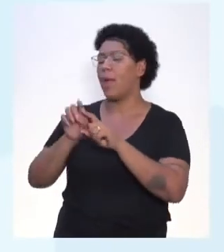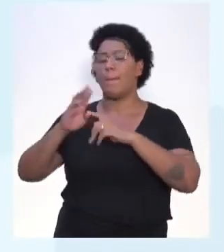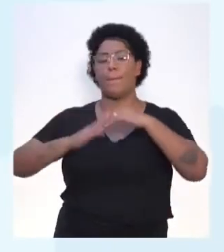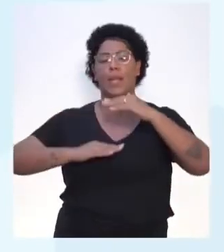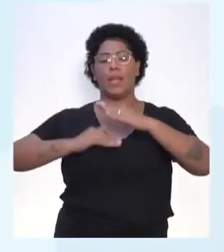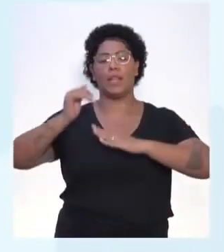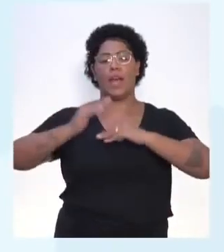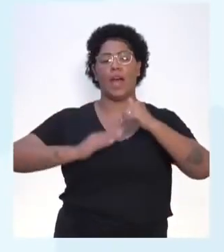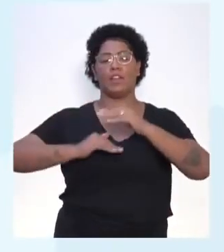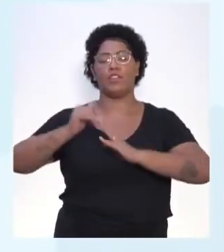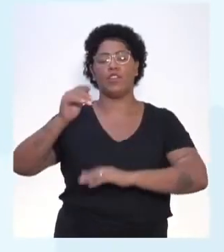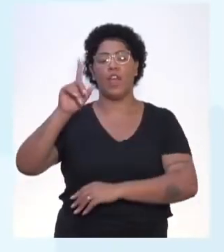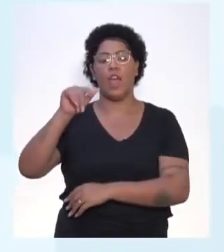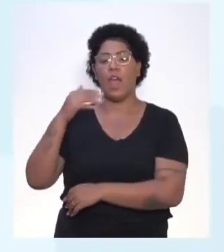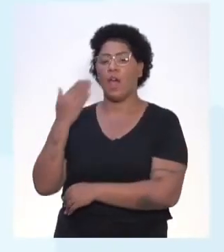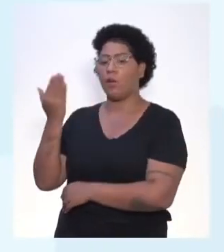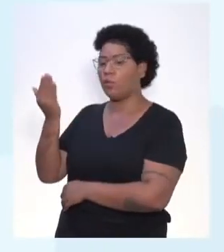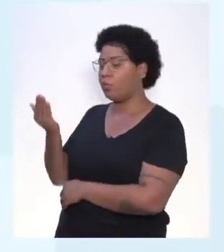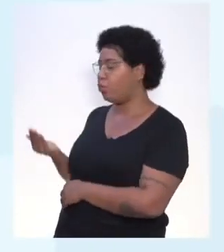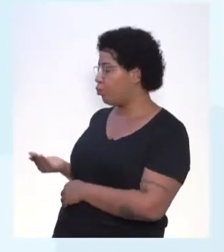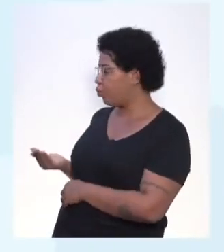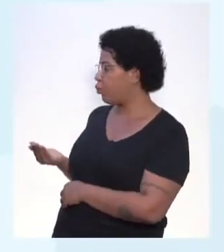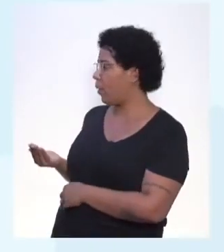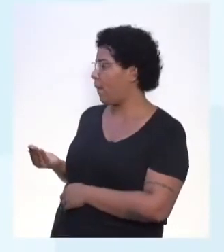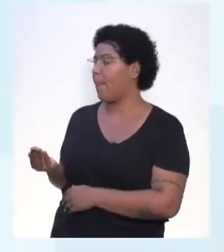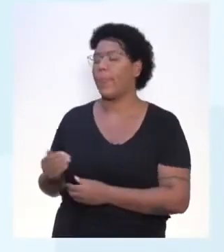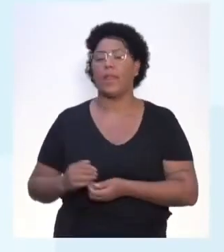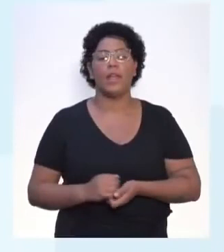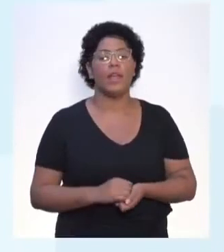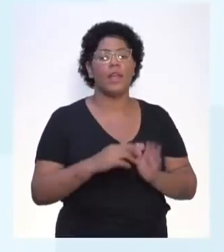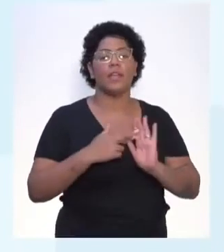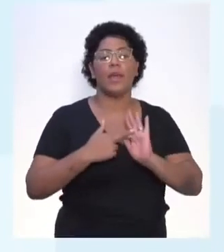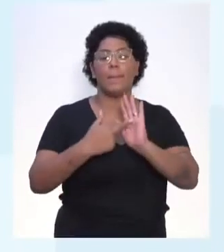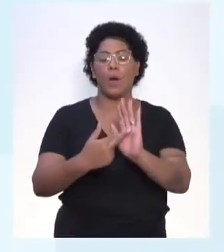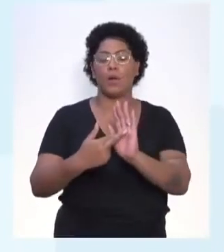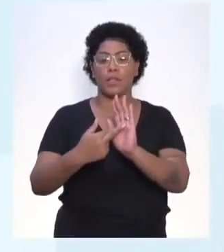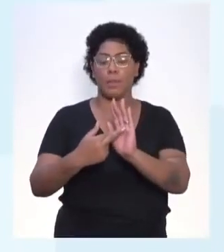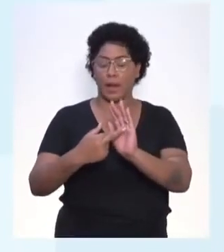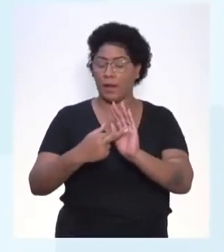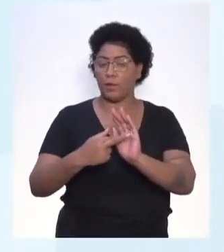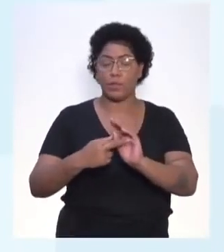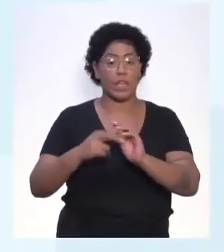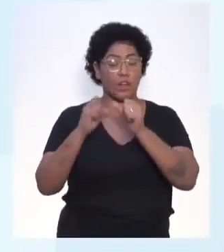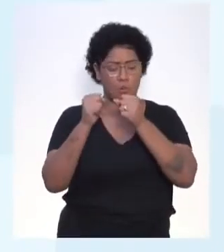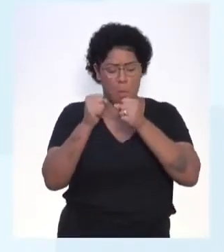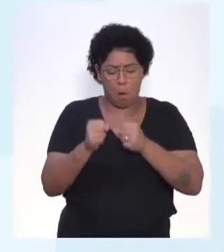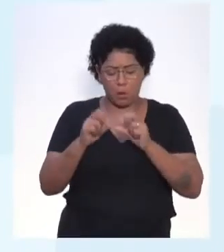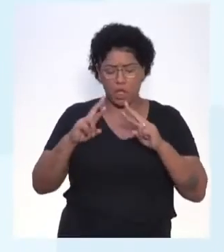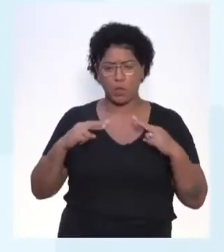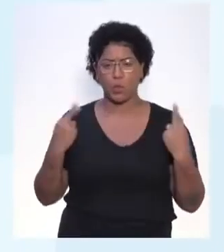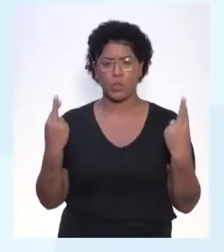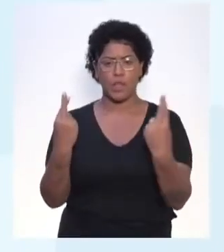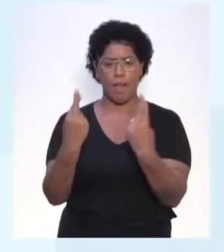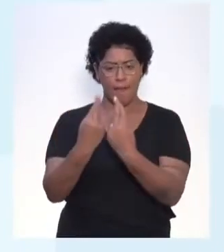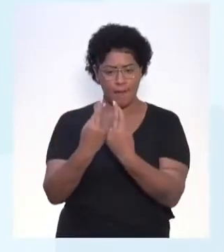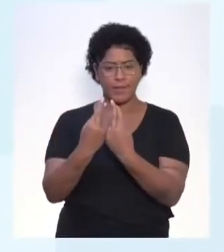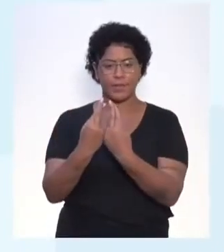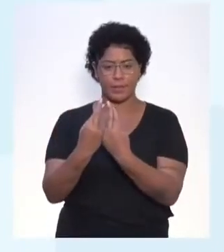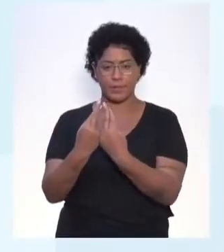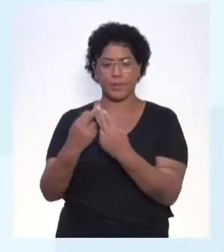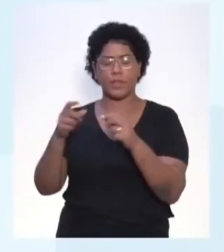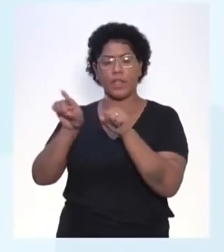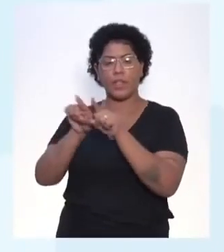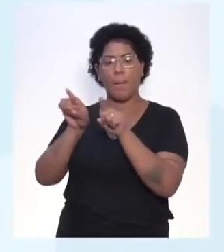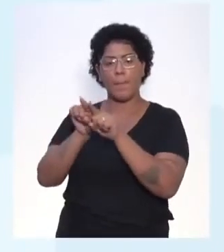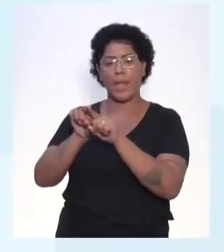analisar criticamente as justificativas ideológicas apresentadas pelas grandes potências para interferir nas várias regiões